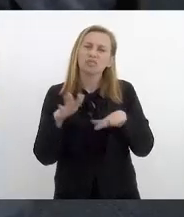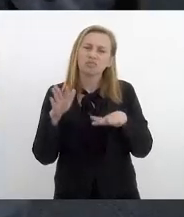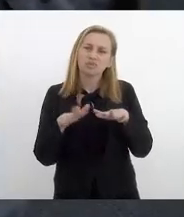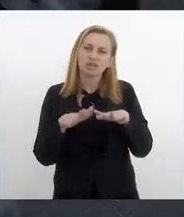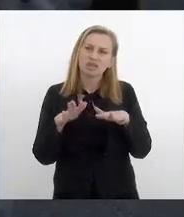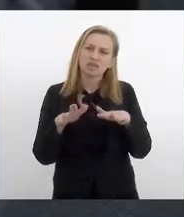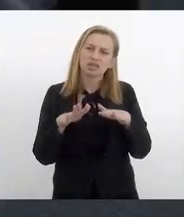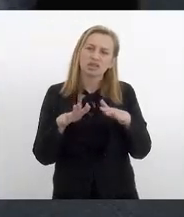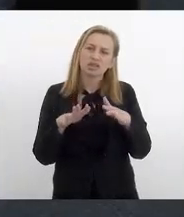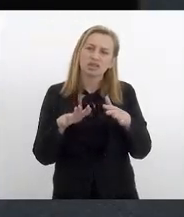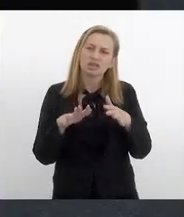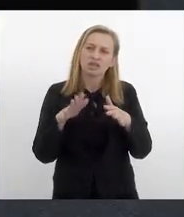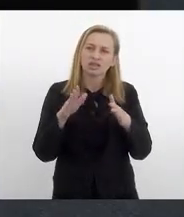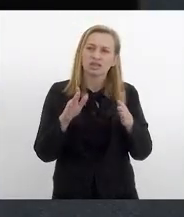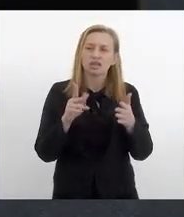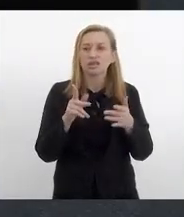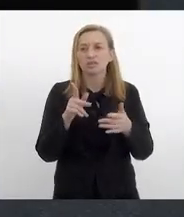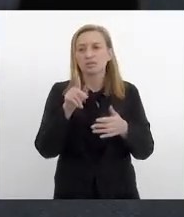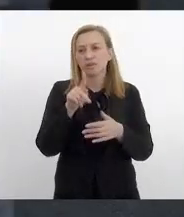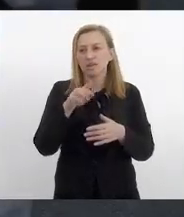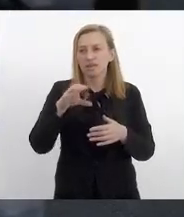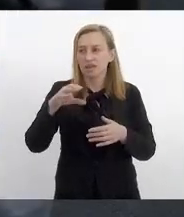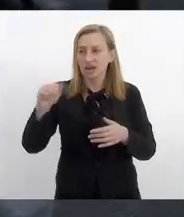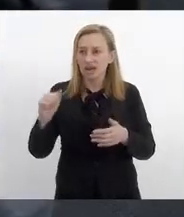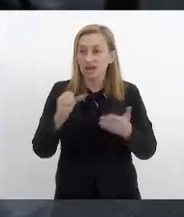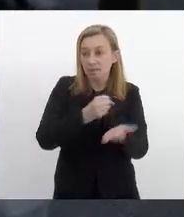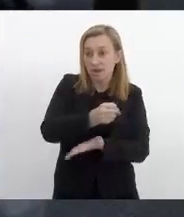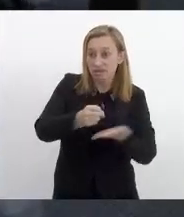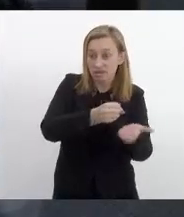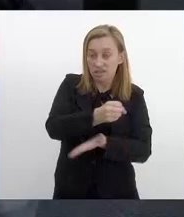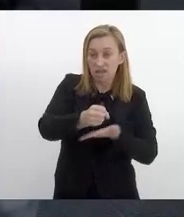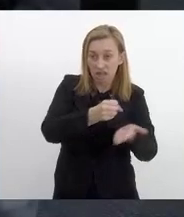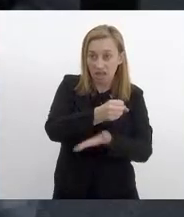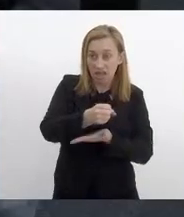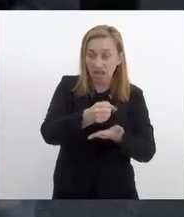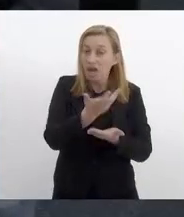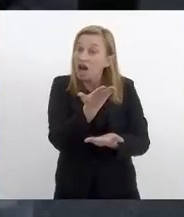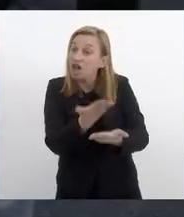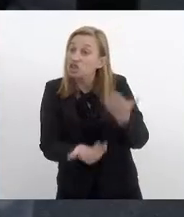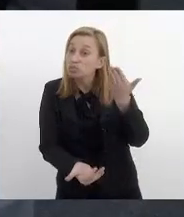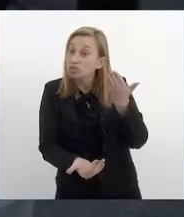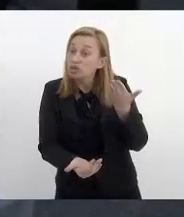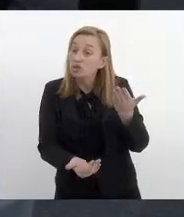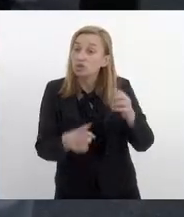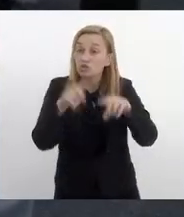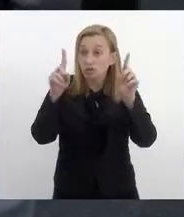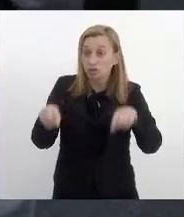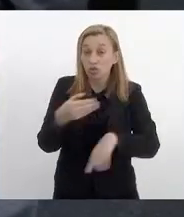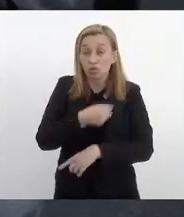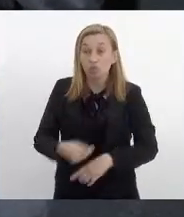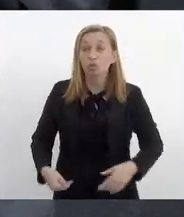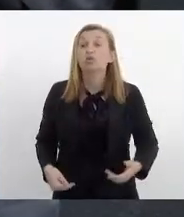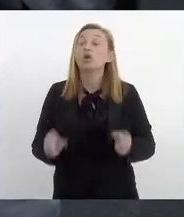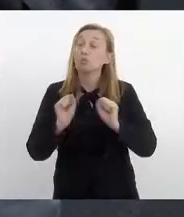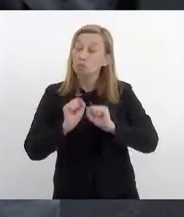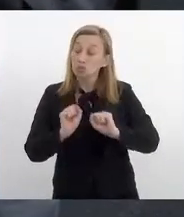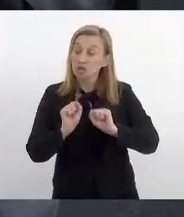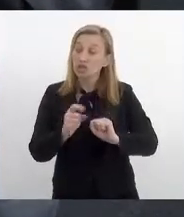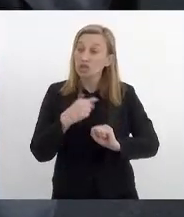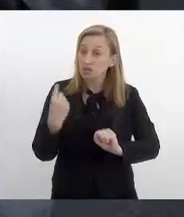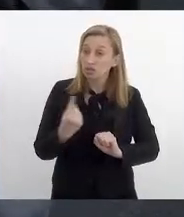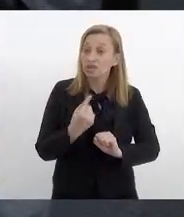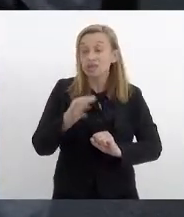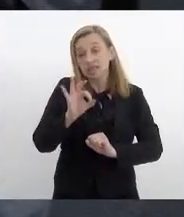independentemente da variação do IPCA, que é o fator que baseia a recomposição das perdas dos servidores, que a gente pudesse